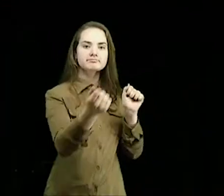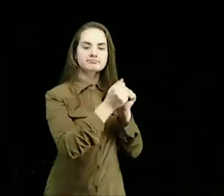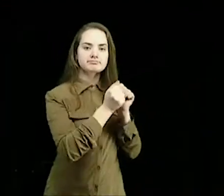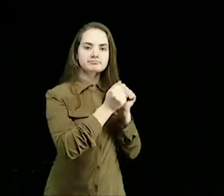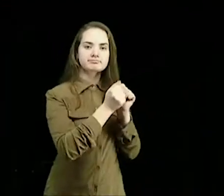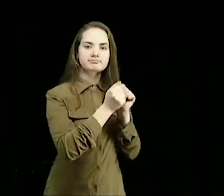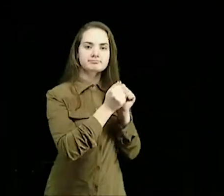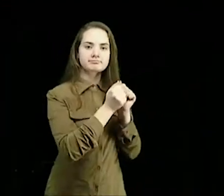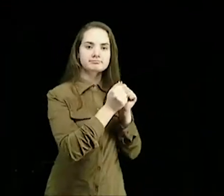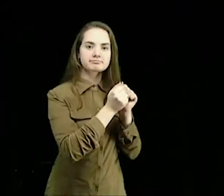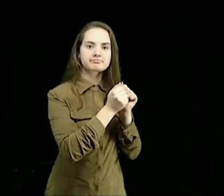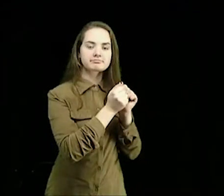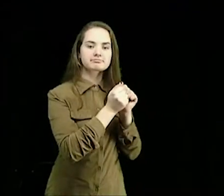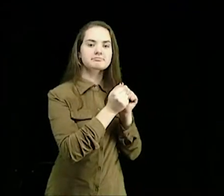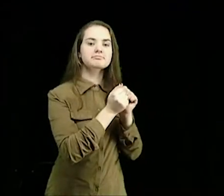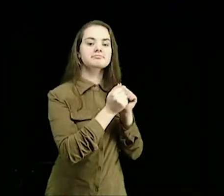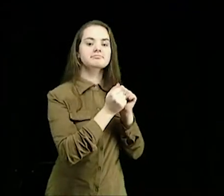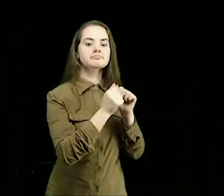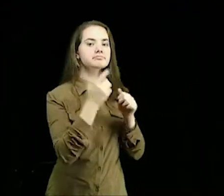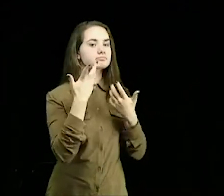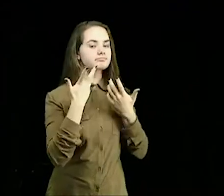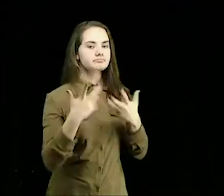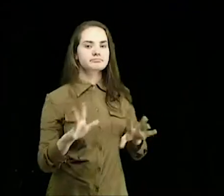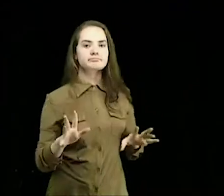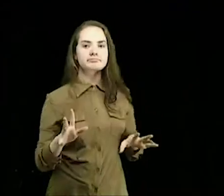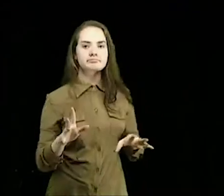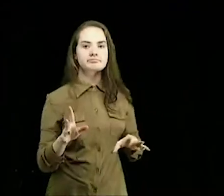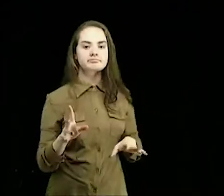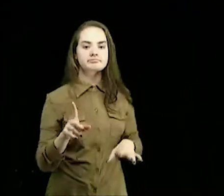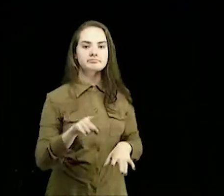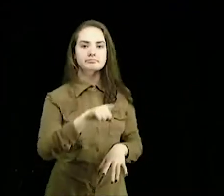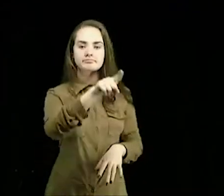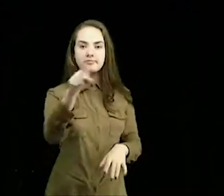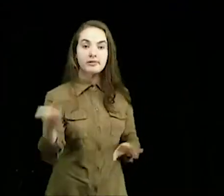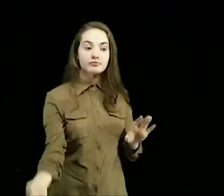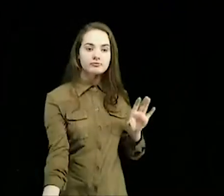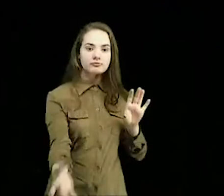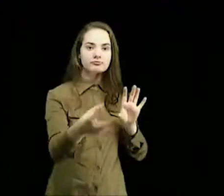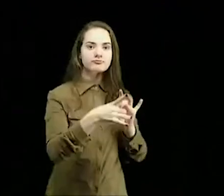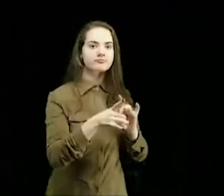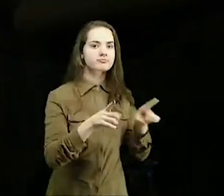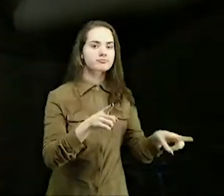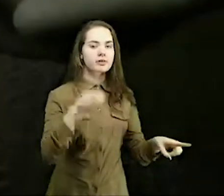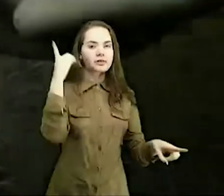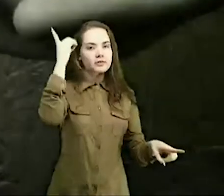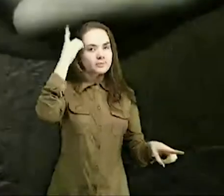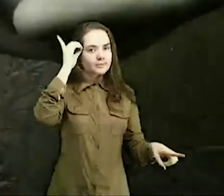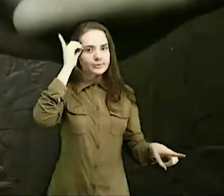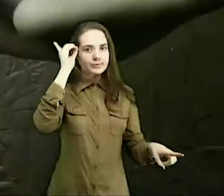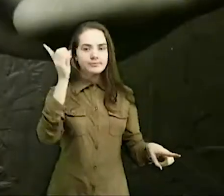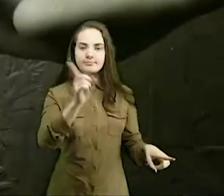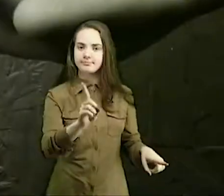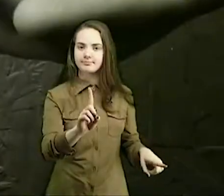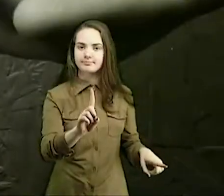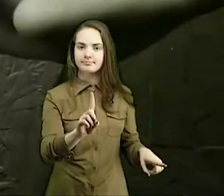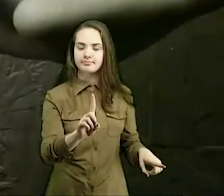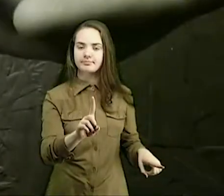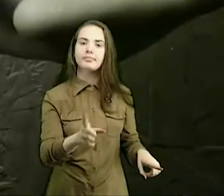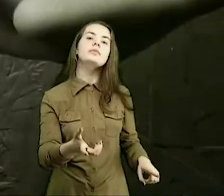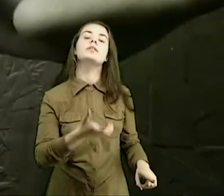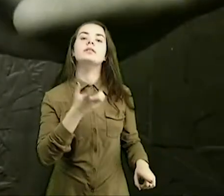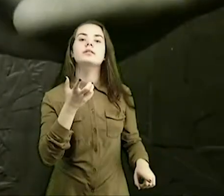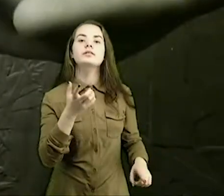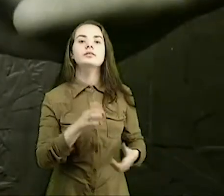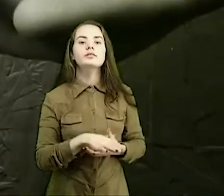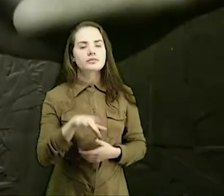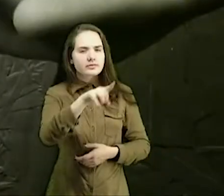apreendidos, amarrados. Eu não quero que se tornais associados aos demônios. Você se torna ser sócio.